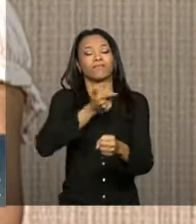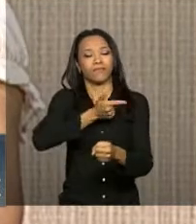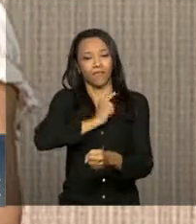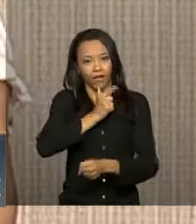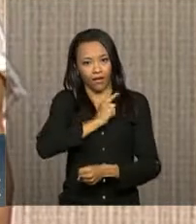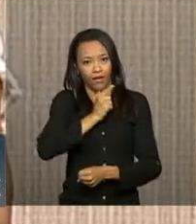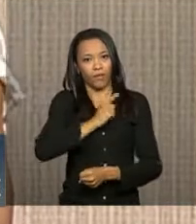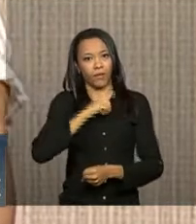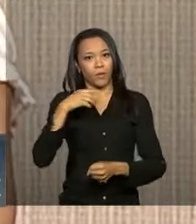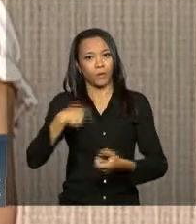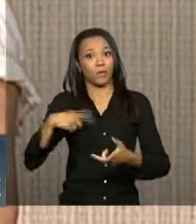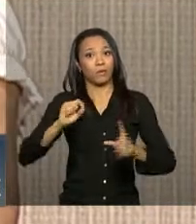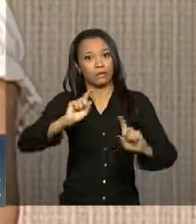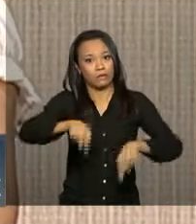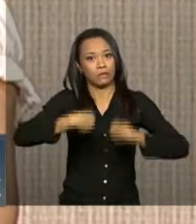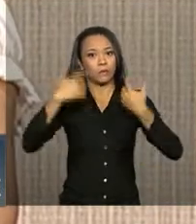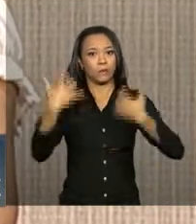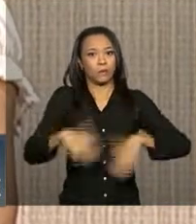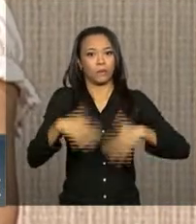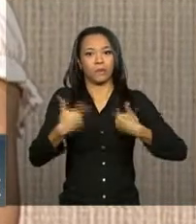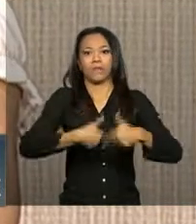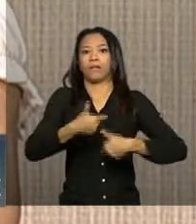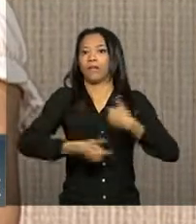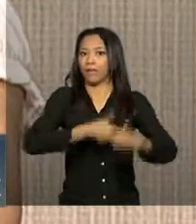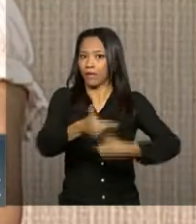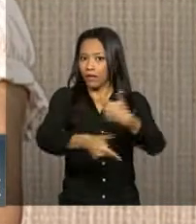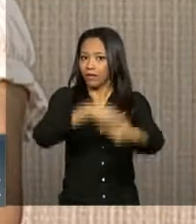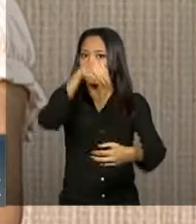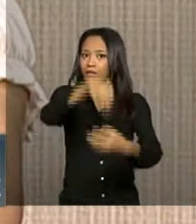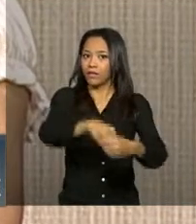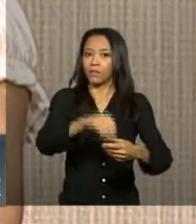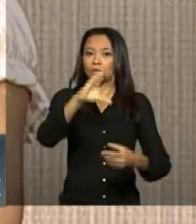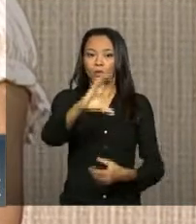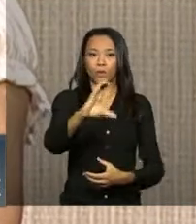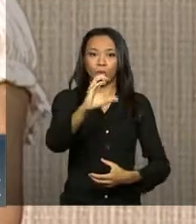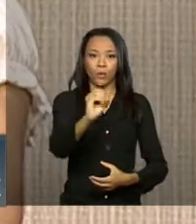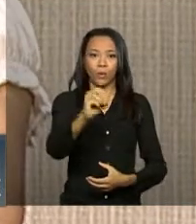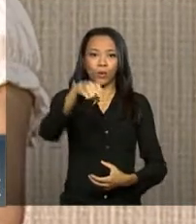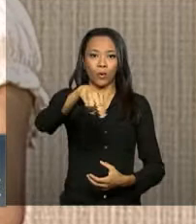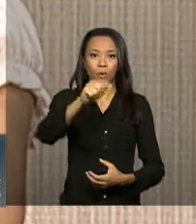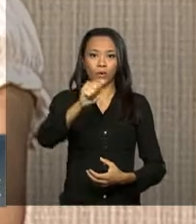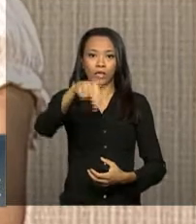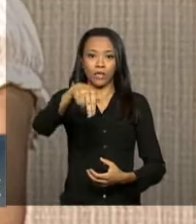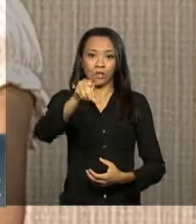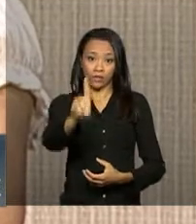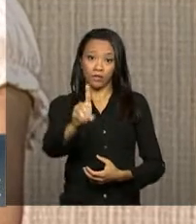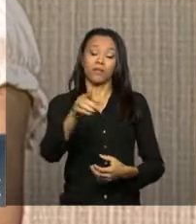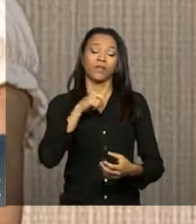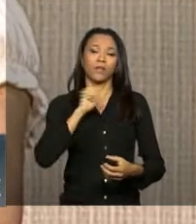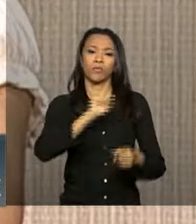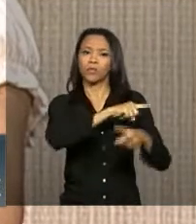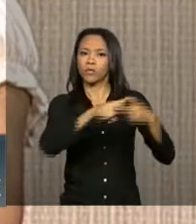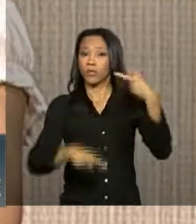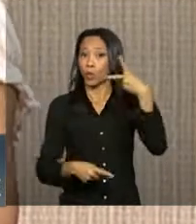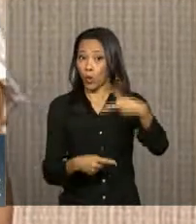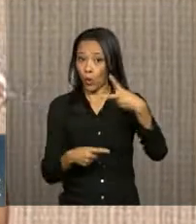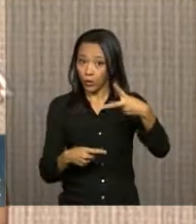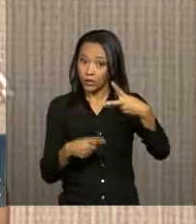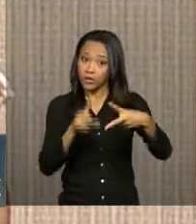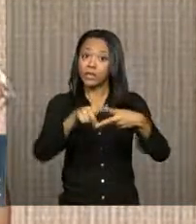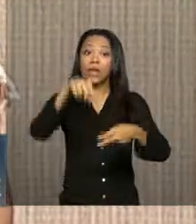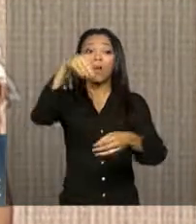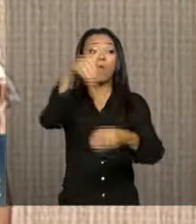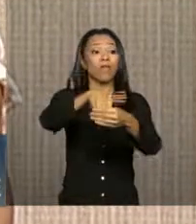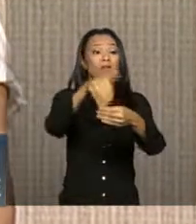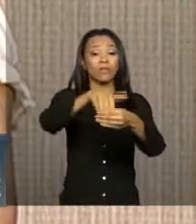desafios grandes né no conanda e gostaria de lembrar dois grandes desafios que nós temos uma eleição unificada dos